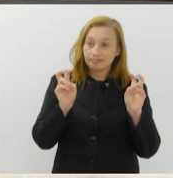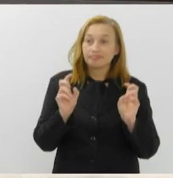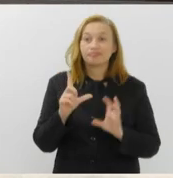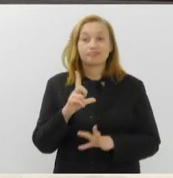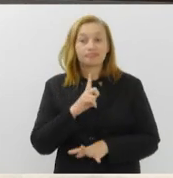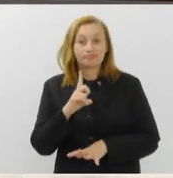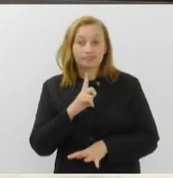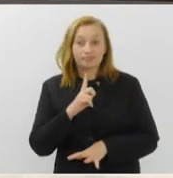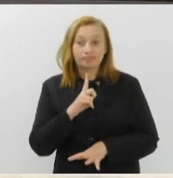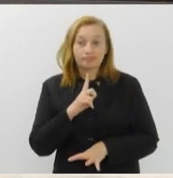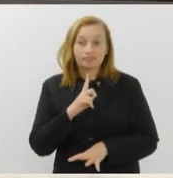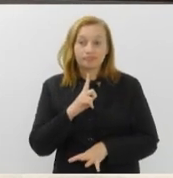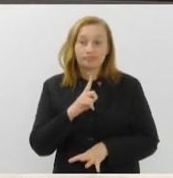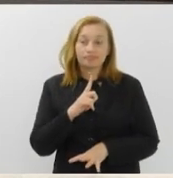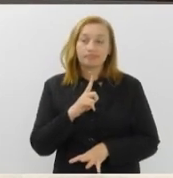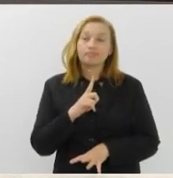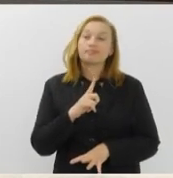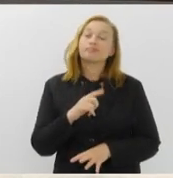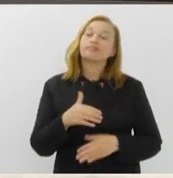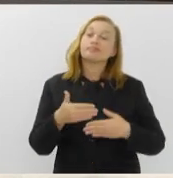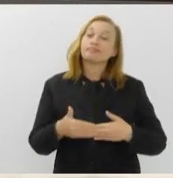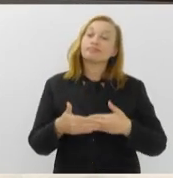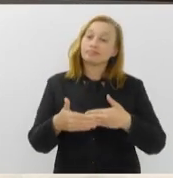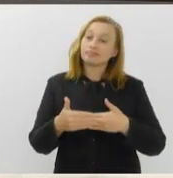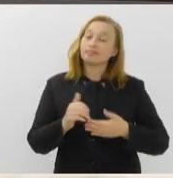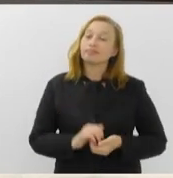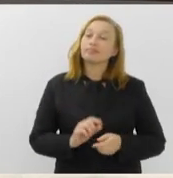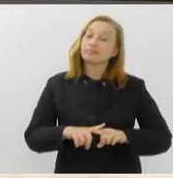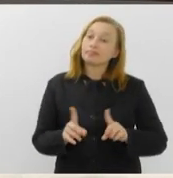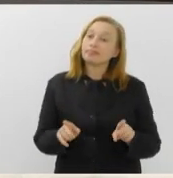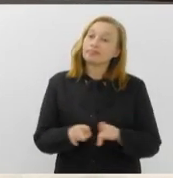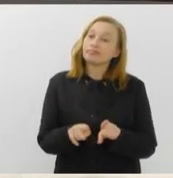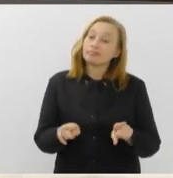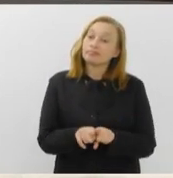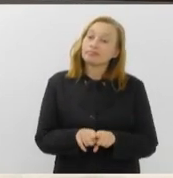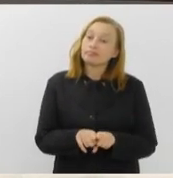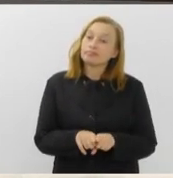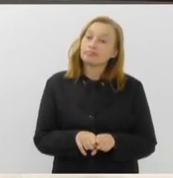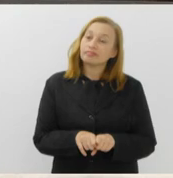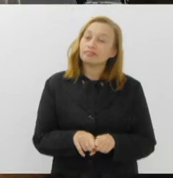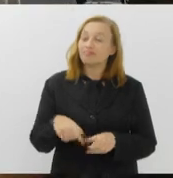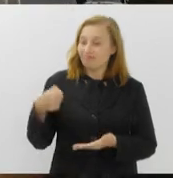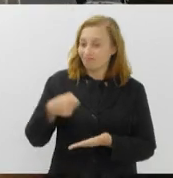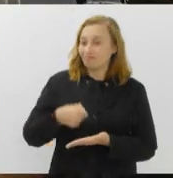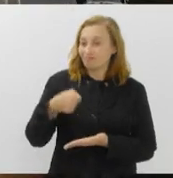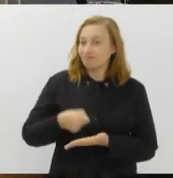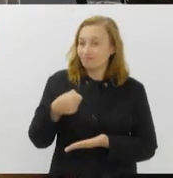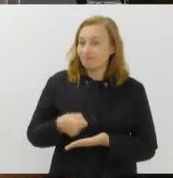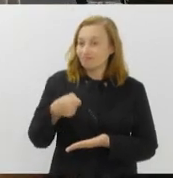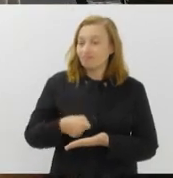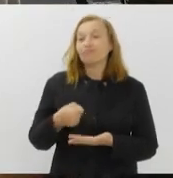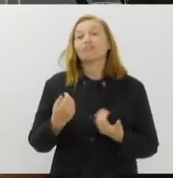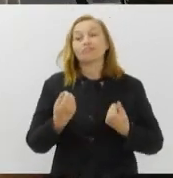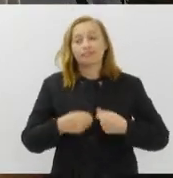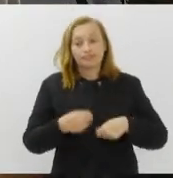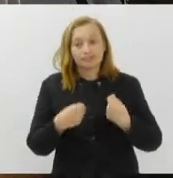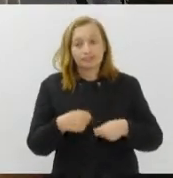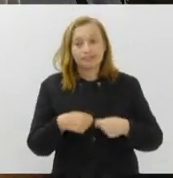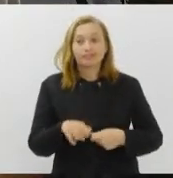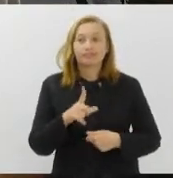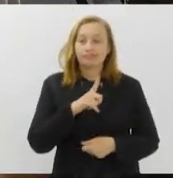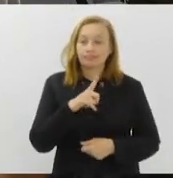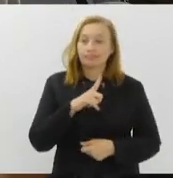temos, né, passos que nós temos que dar, mas também, inclusive, como uma cobrança, digamos assim, da necessidade que nós